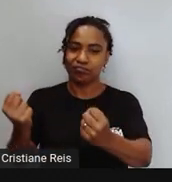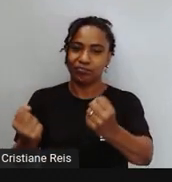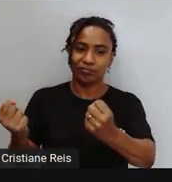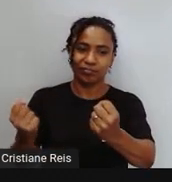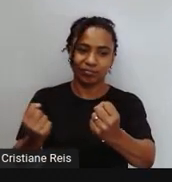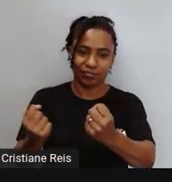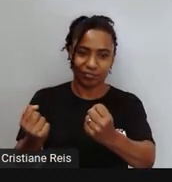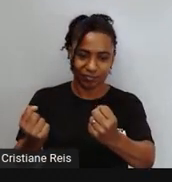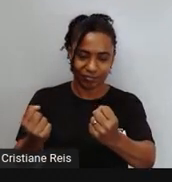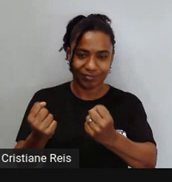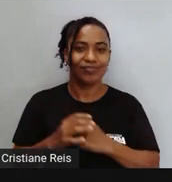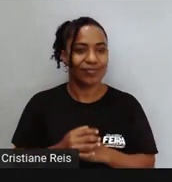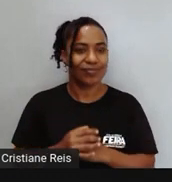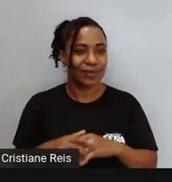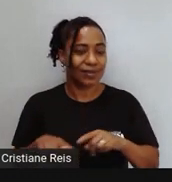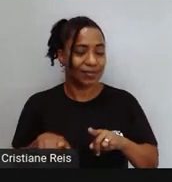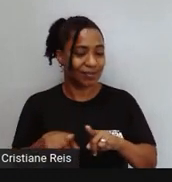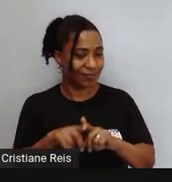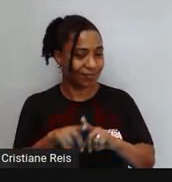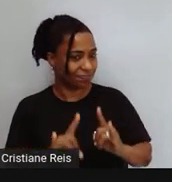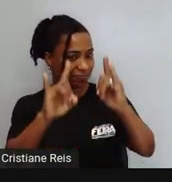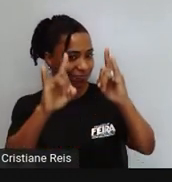hotéis e grandes charutos,